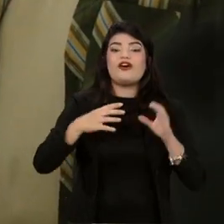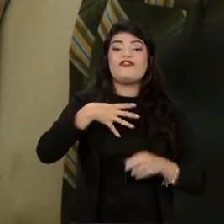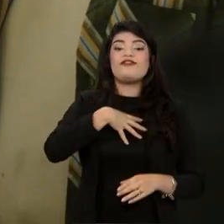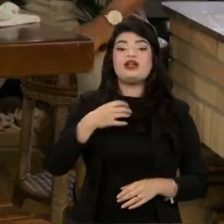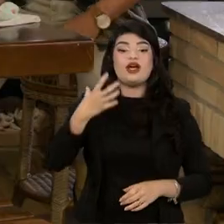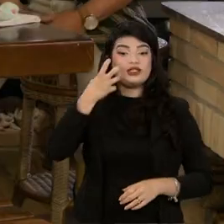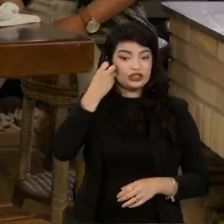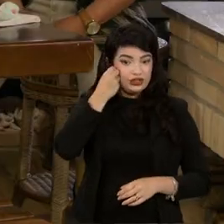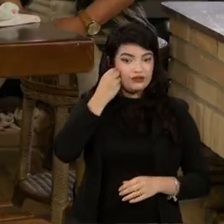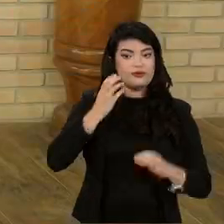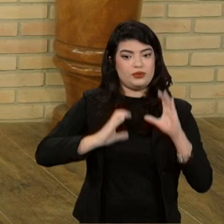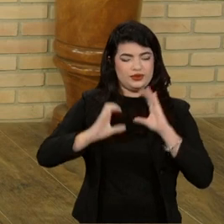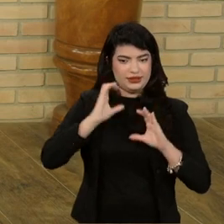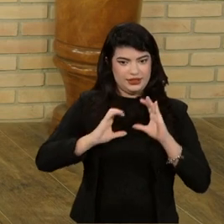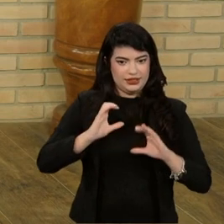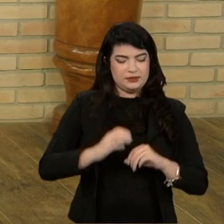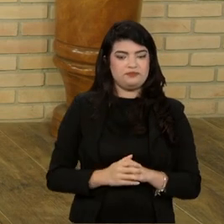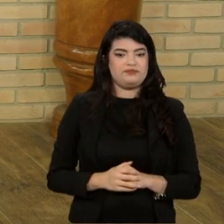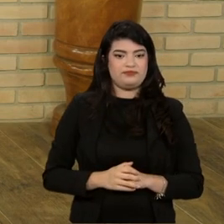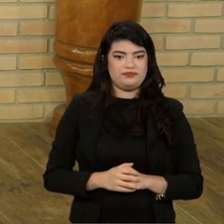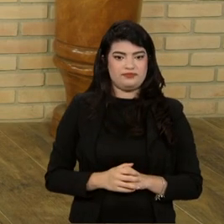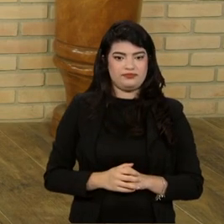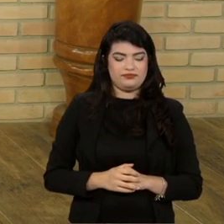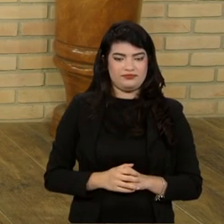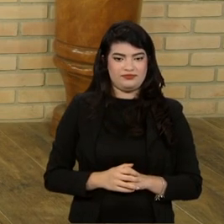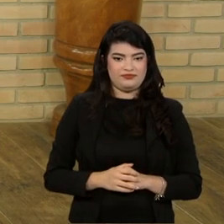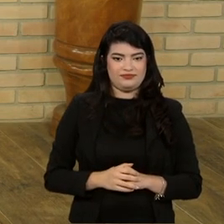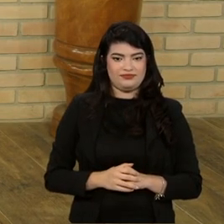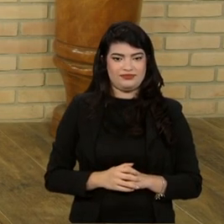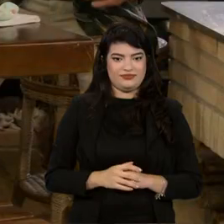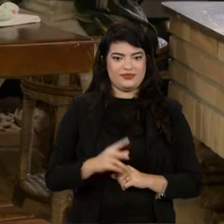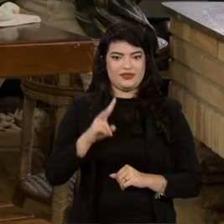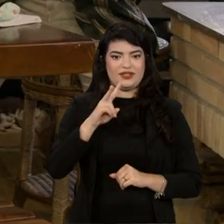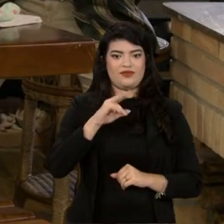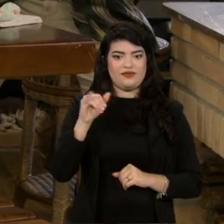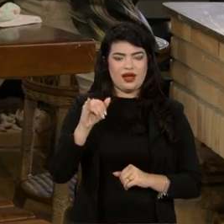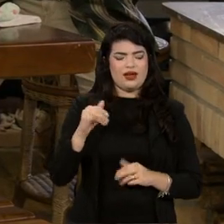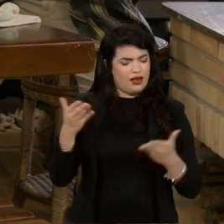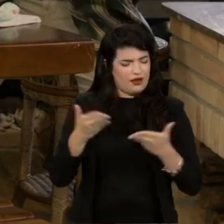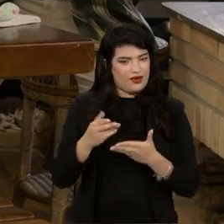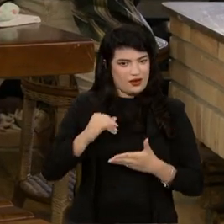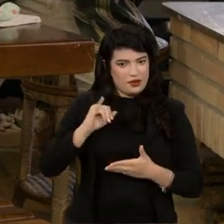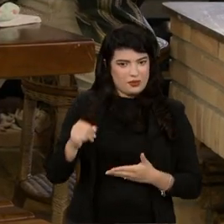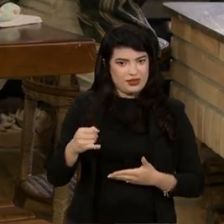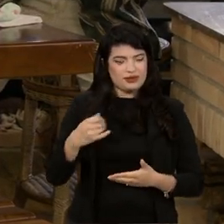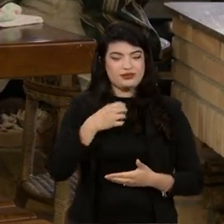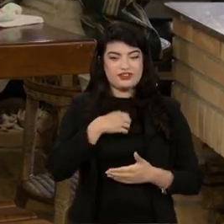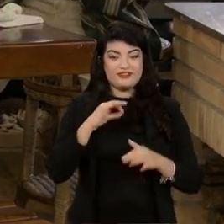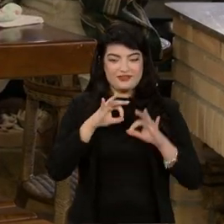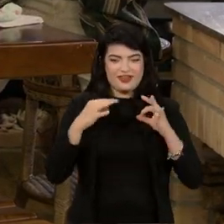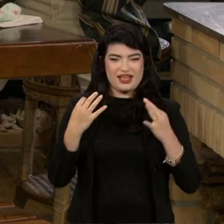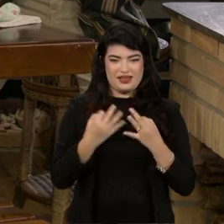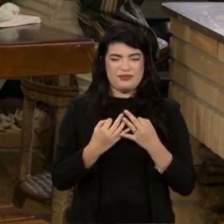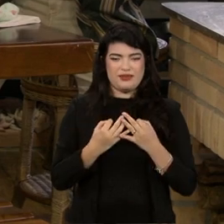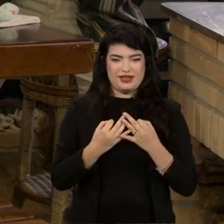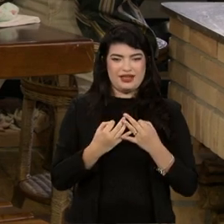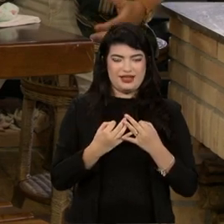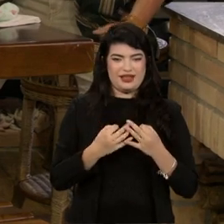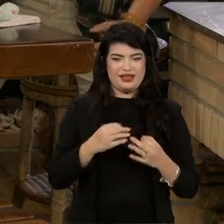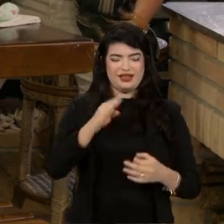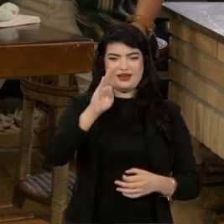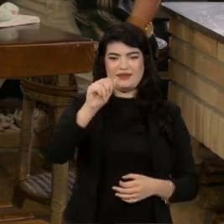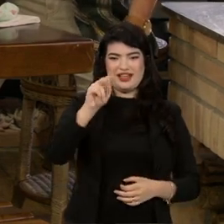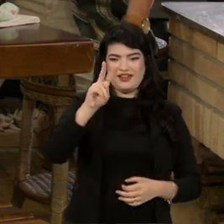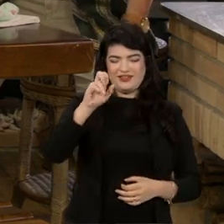Adotivo. Eita! É, já que nós estamos aqui num clima de família, aí Bavini está